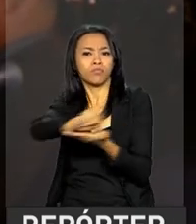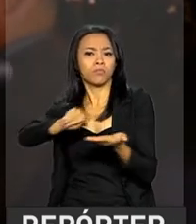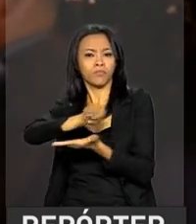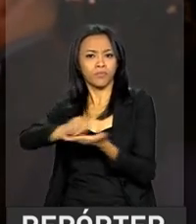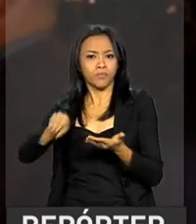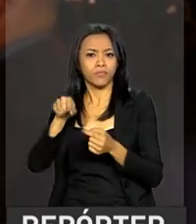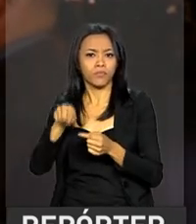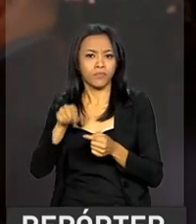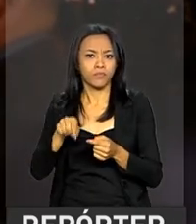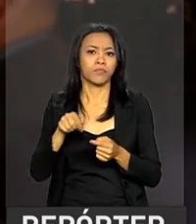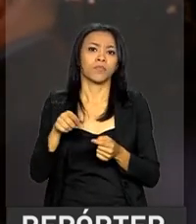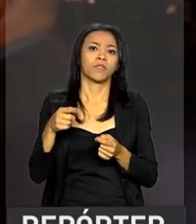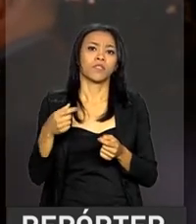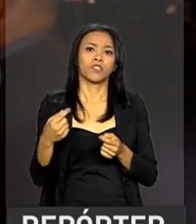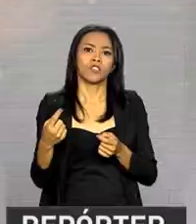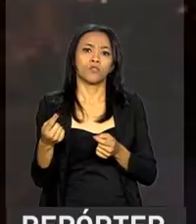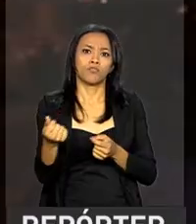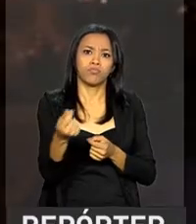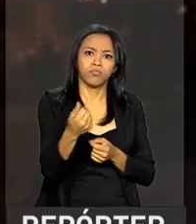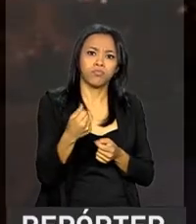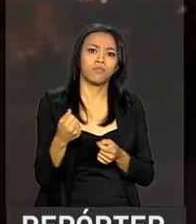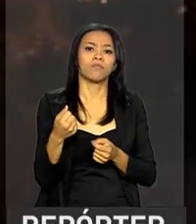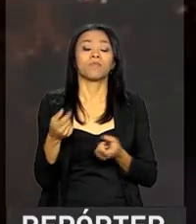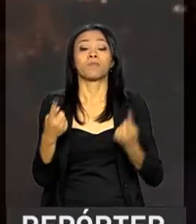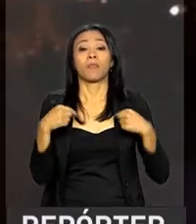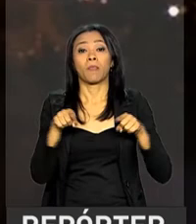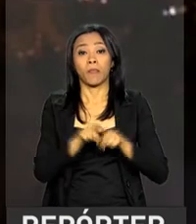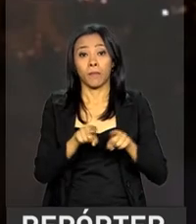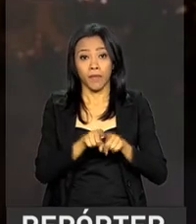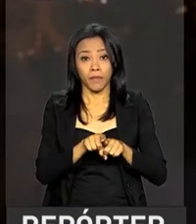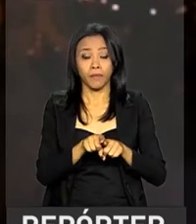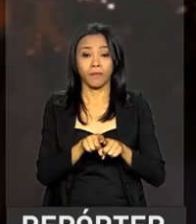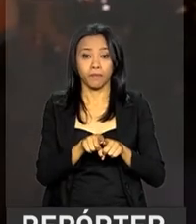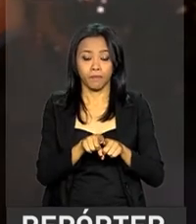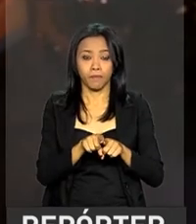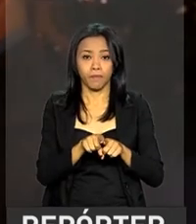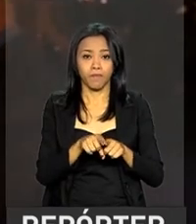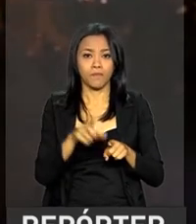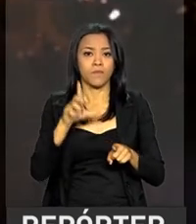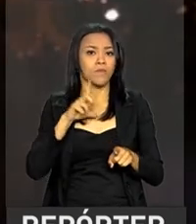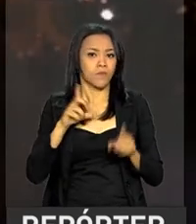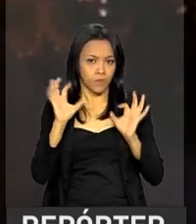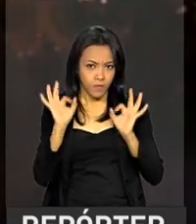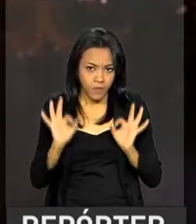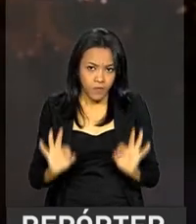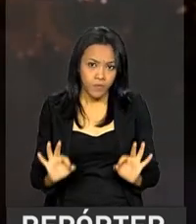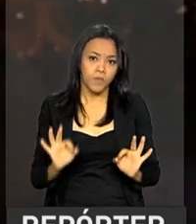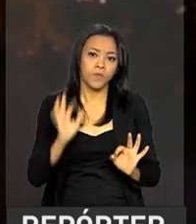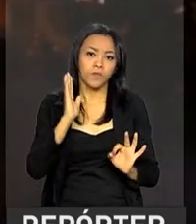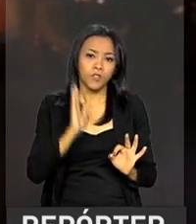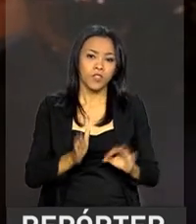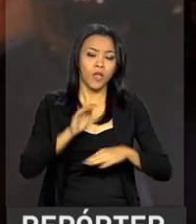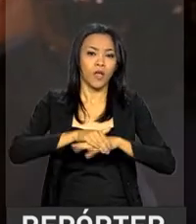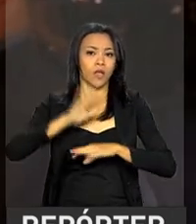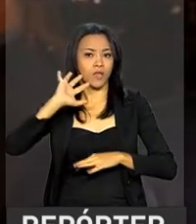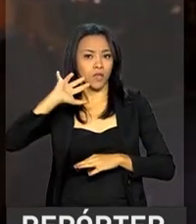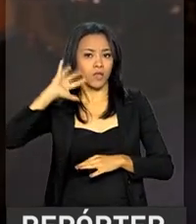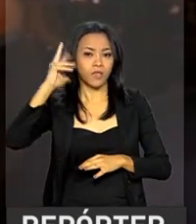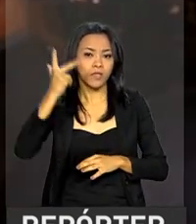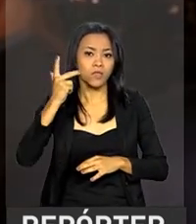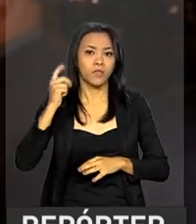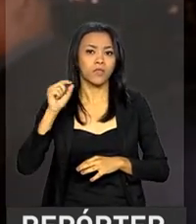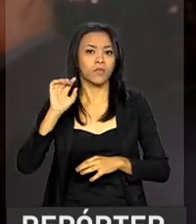as maiores fortunas, etc. Também, de fato, já estava decidido isso, a questão